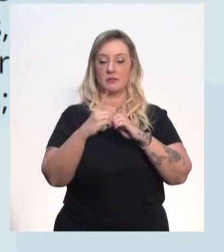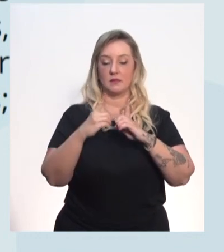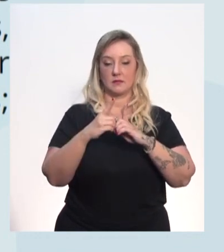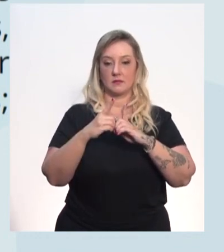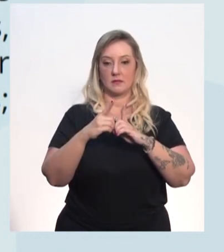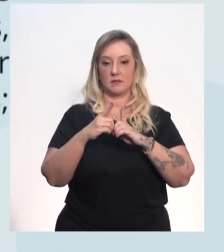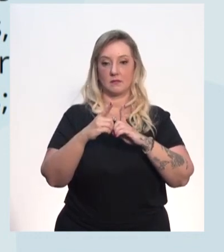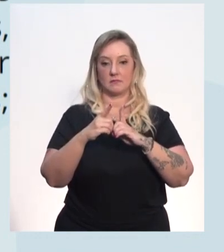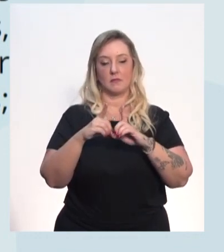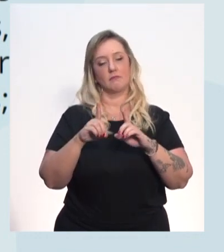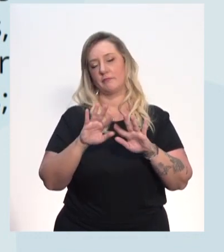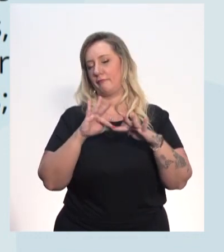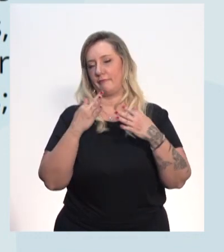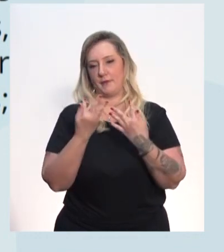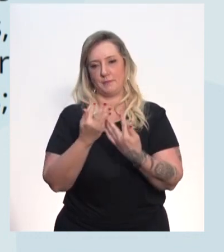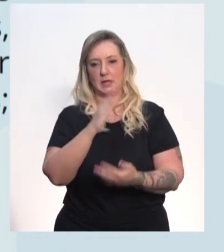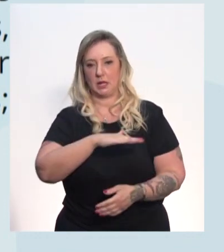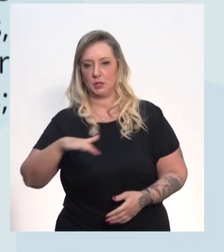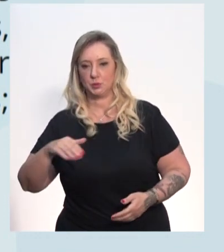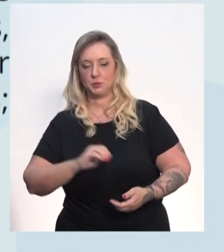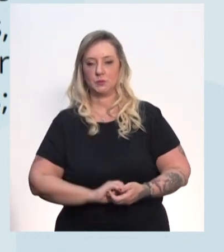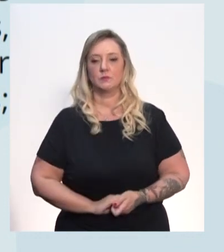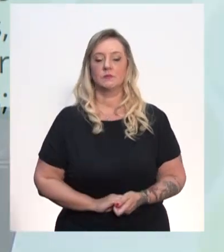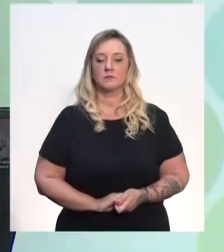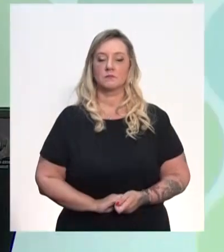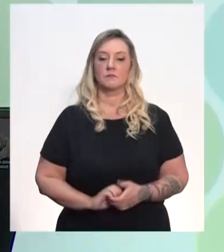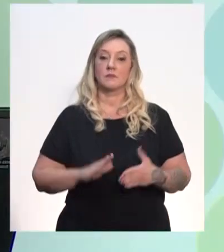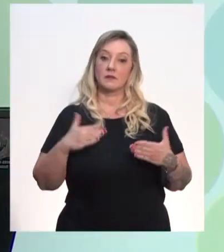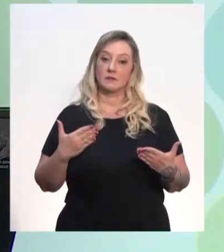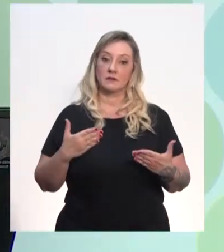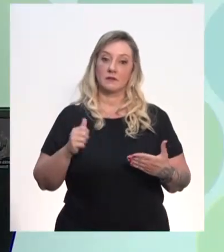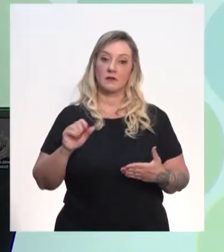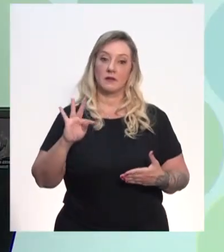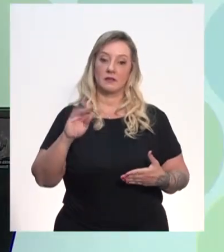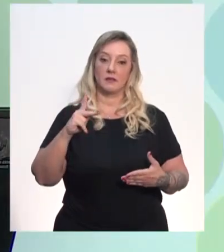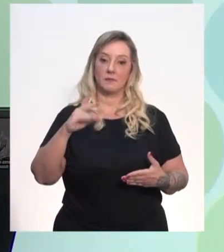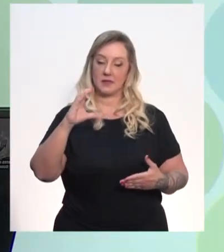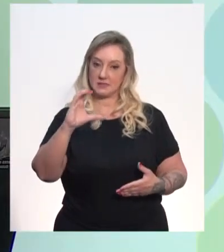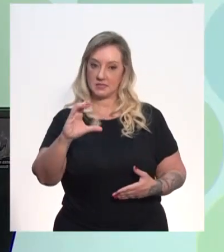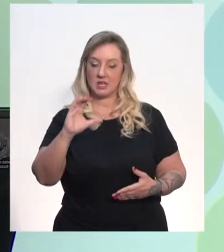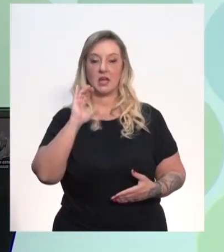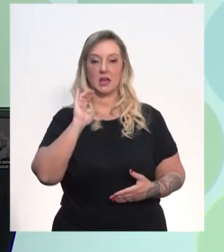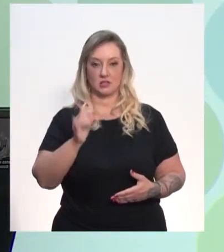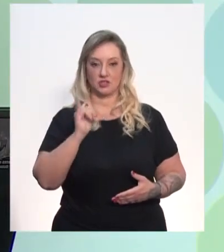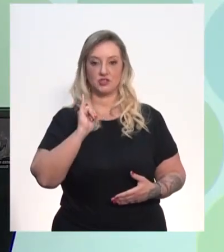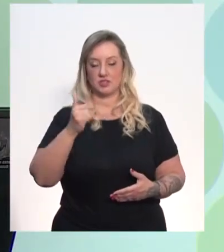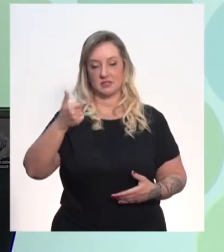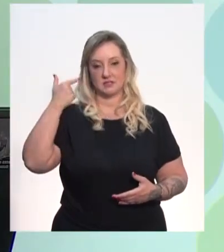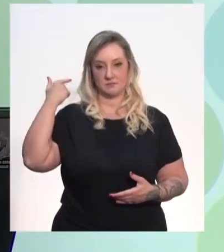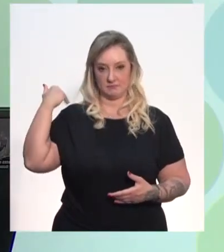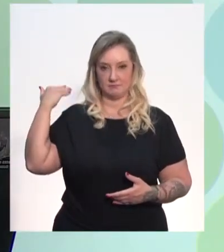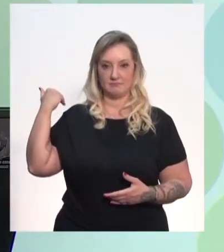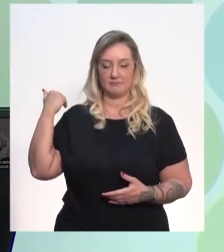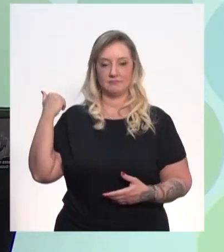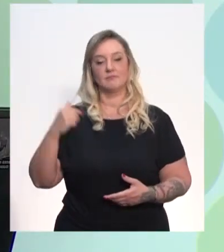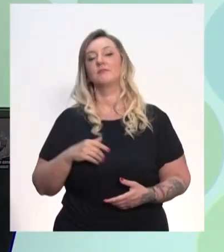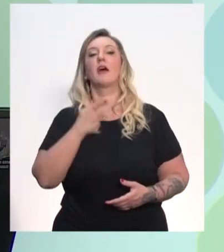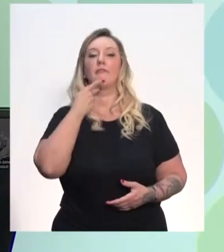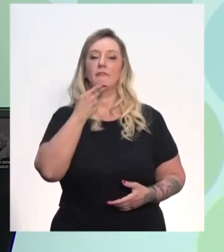definiçãozinha rápida aí sobre a ATPC, né? Entende-se por ATPC aquelas aulas que se destinam a reuniões ou